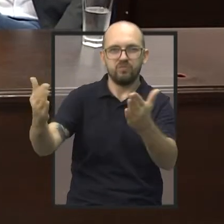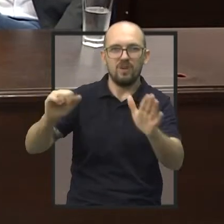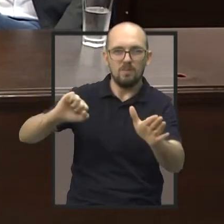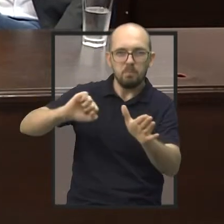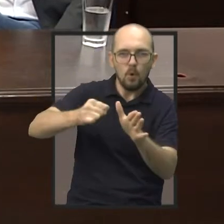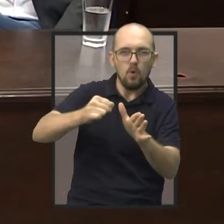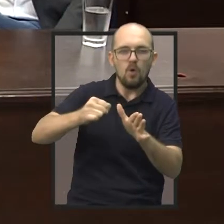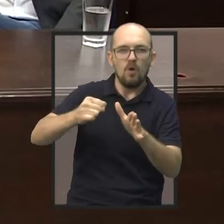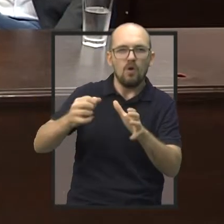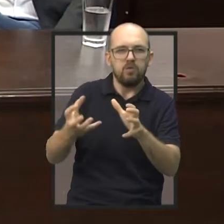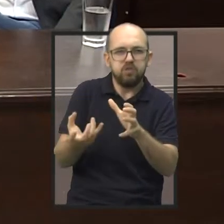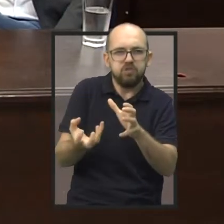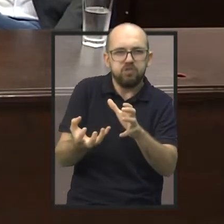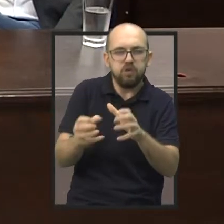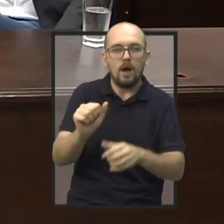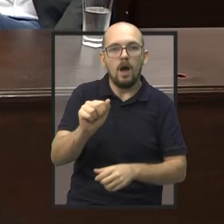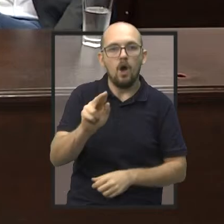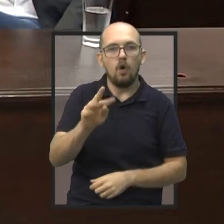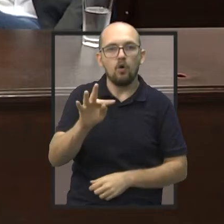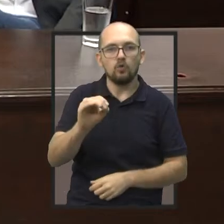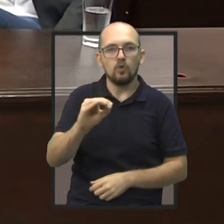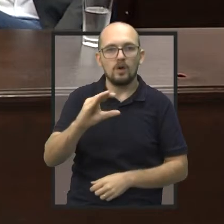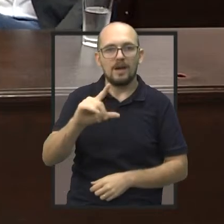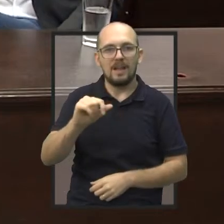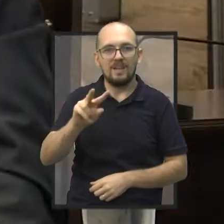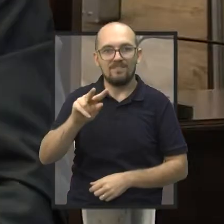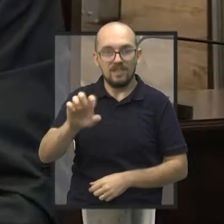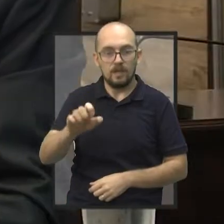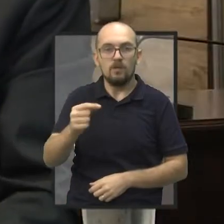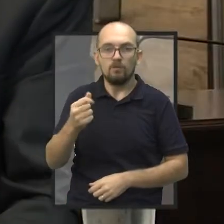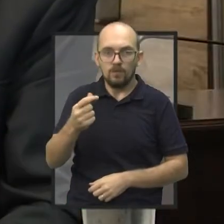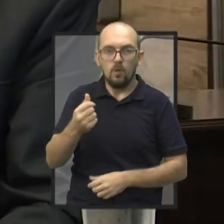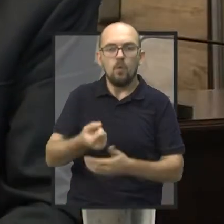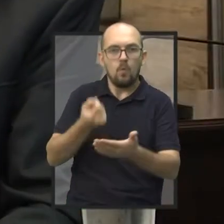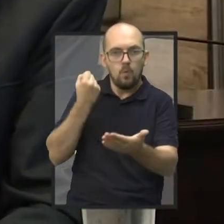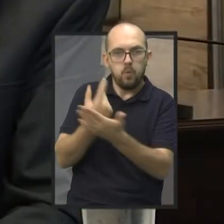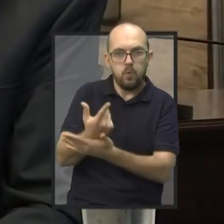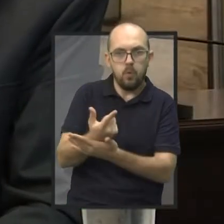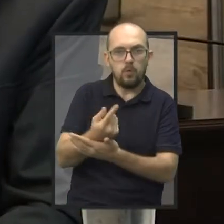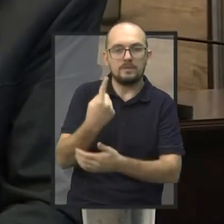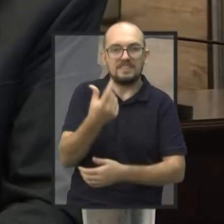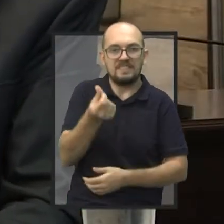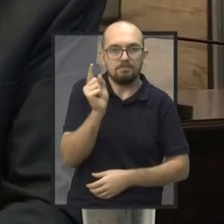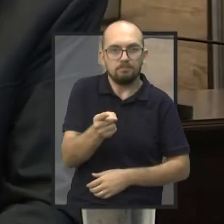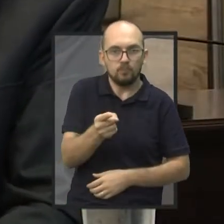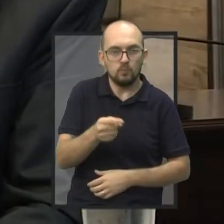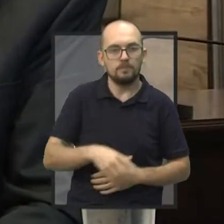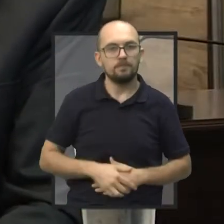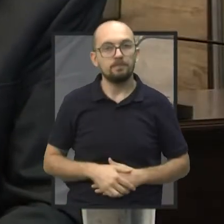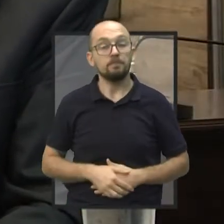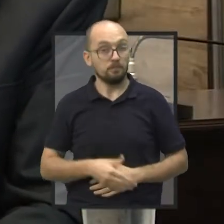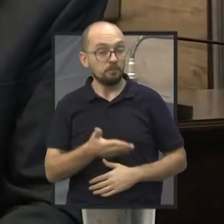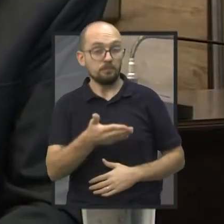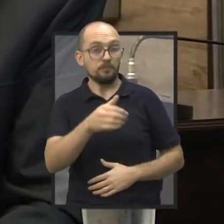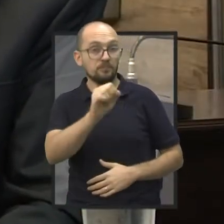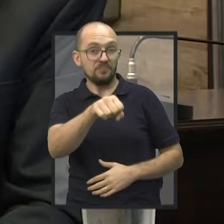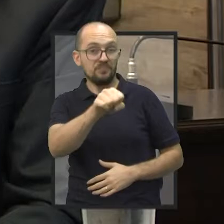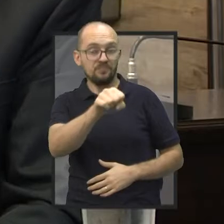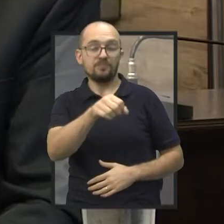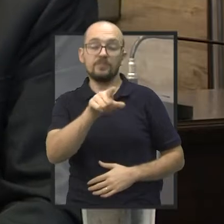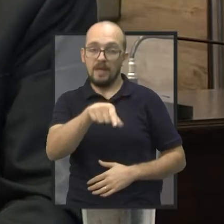no valor de R$ 16.680. Exato. Eu também não estou... exatamente. Esse é outro problema clássico que pode